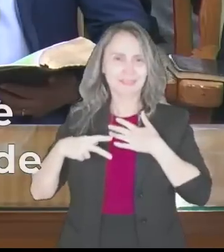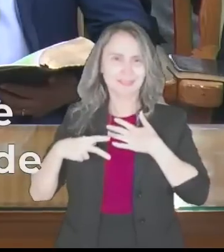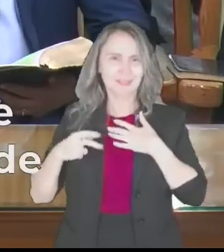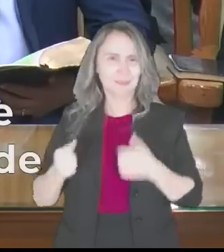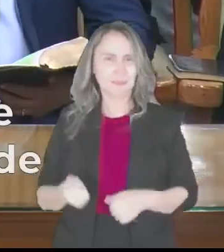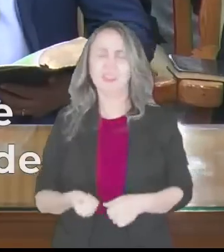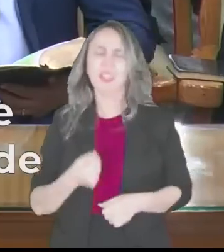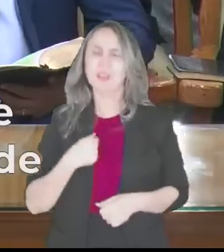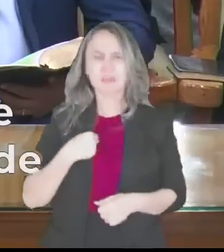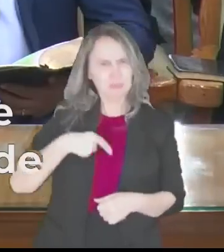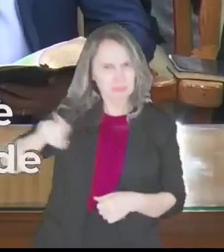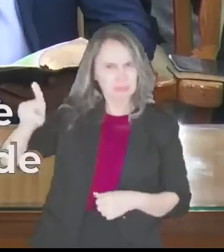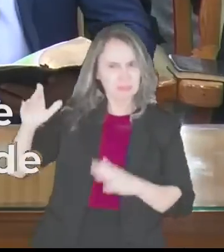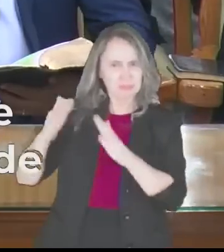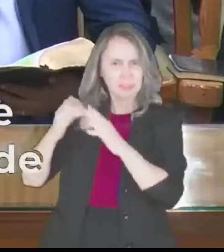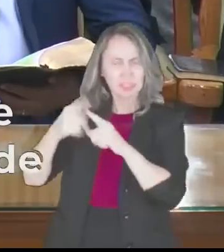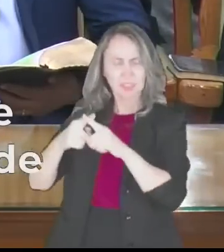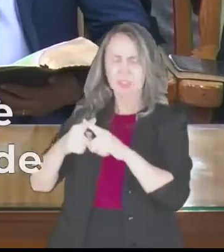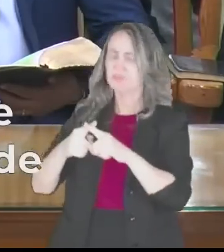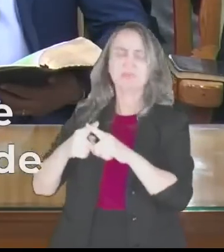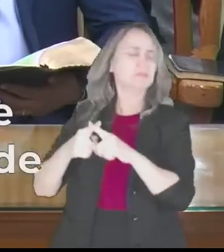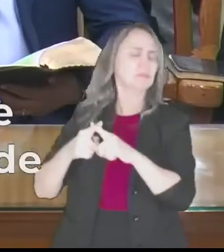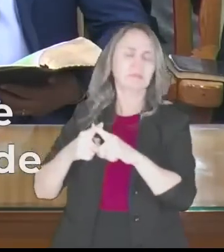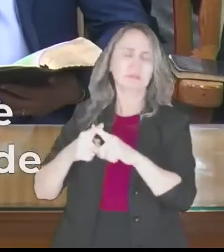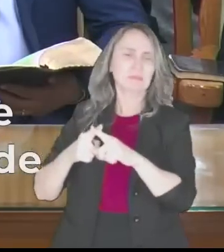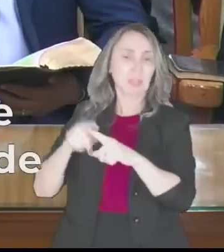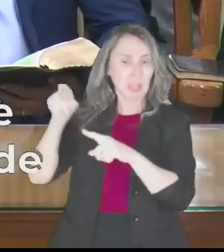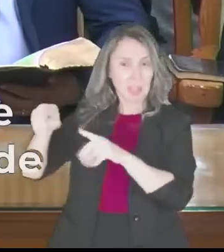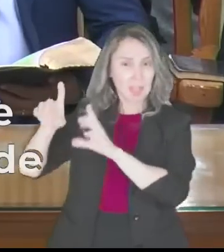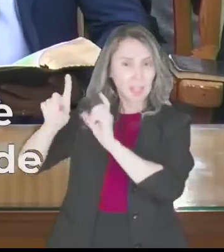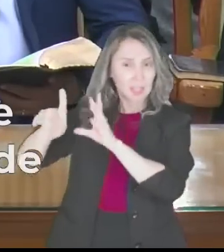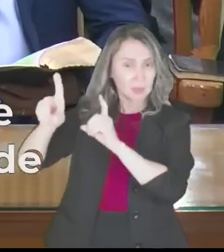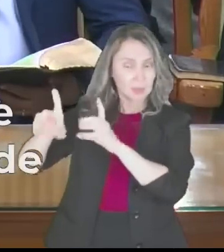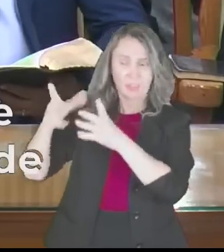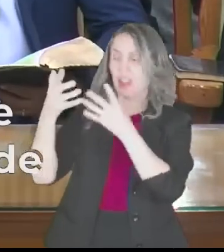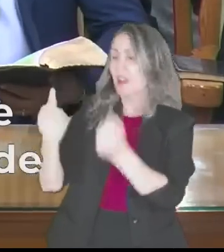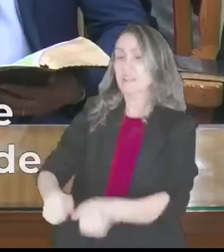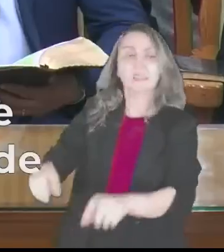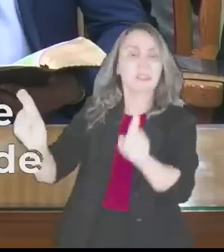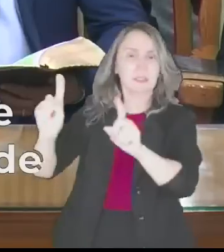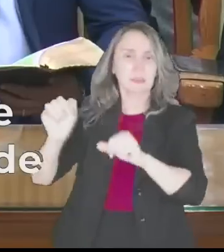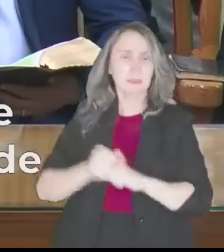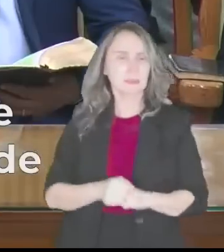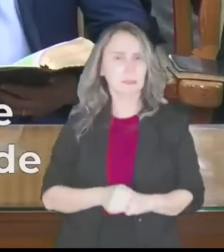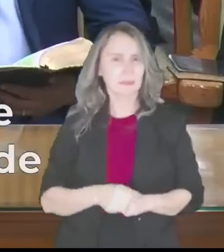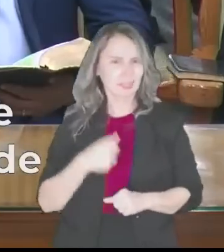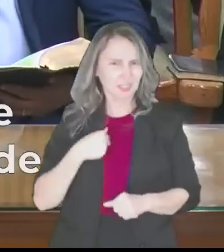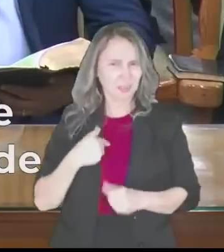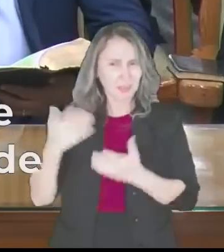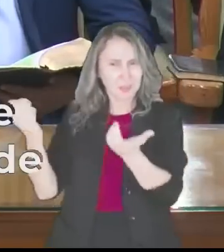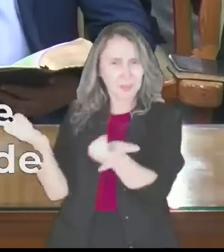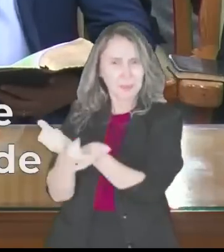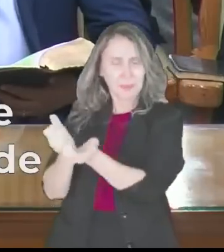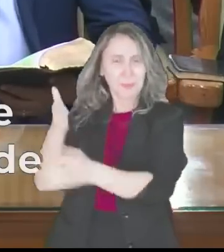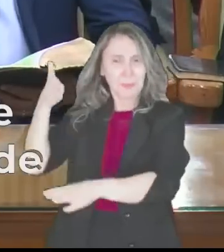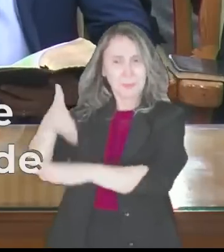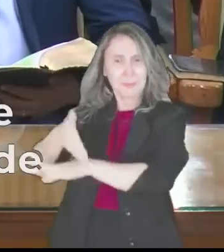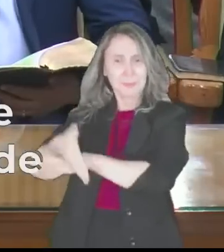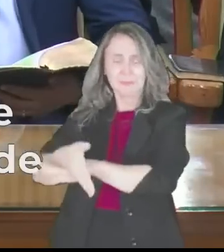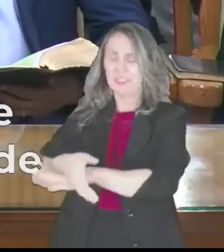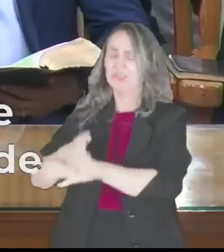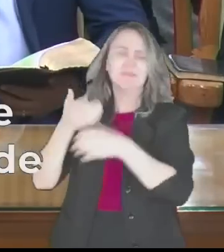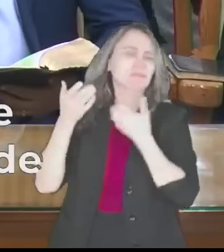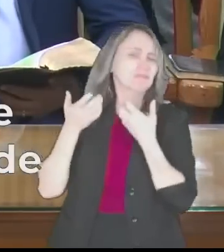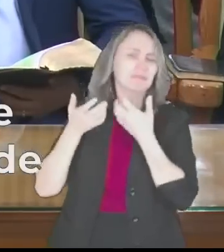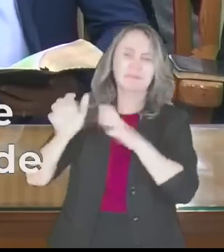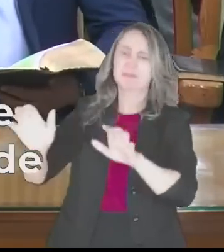vou para a igreja mais não, que eu não aceito a doutrina que o pastor diz. Eu não vou para a escola dominical mais não, porque eu não aceito o que a lição diz.